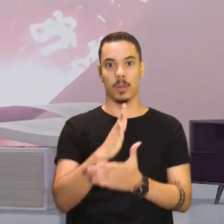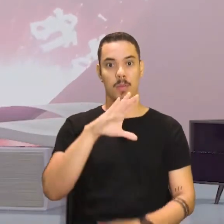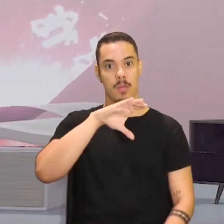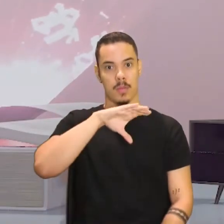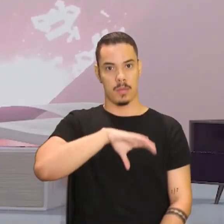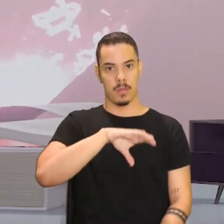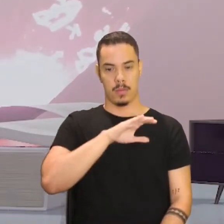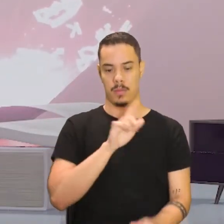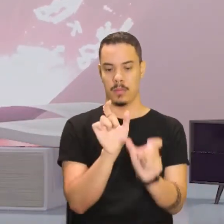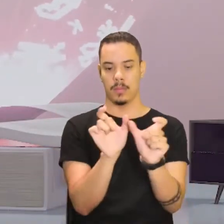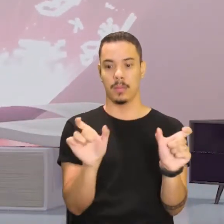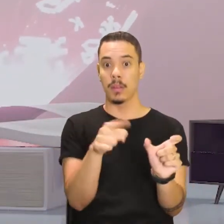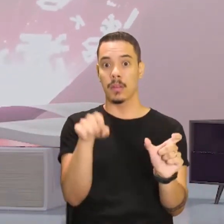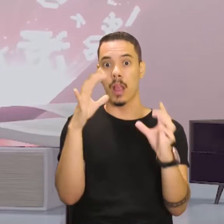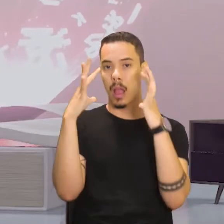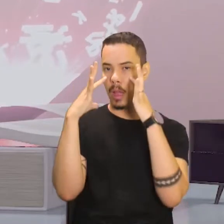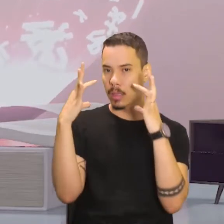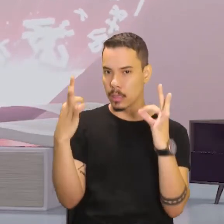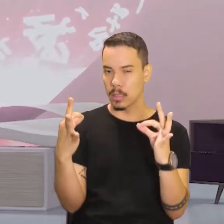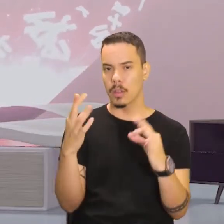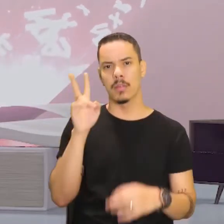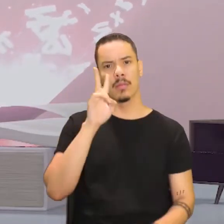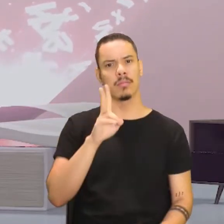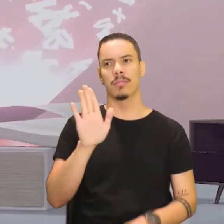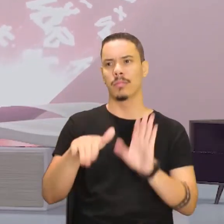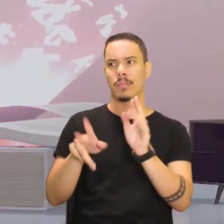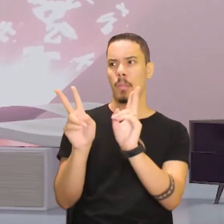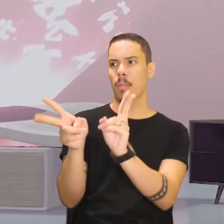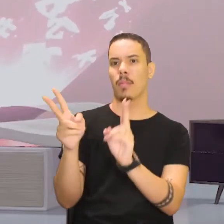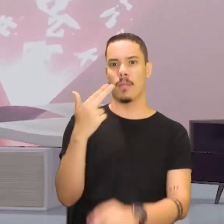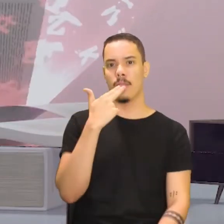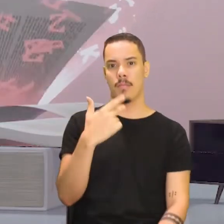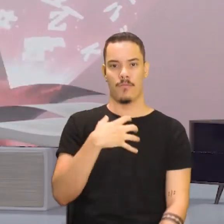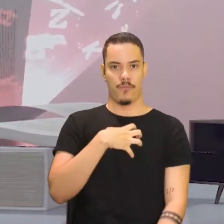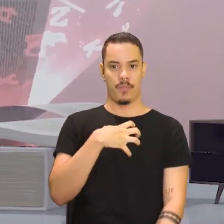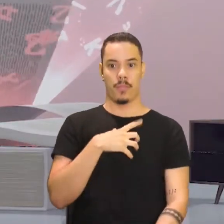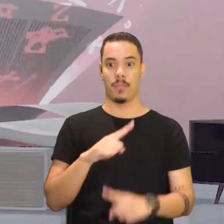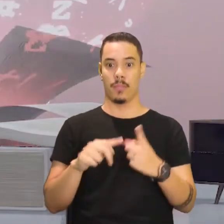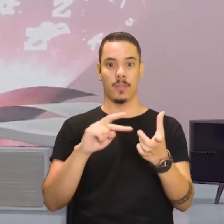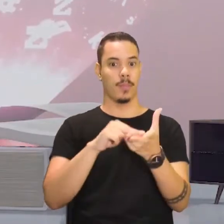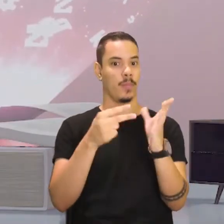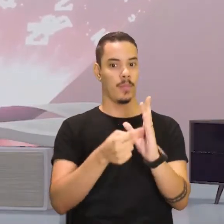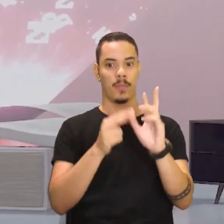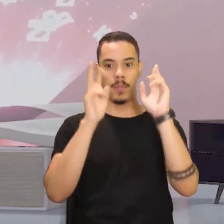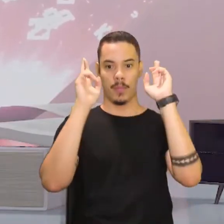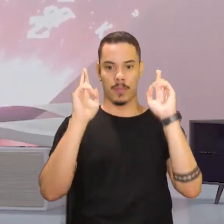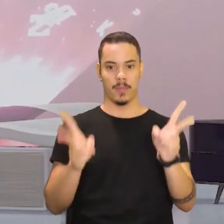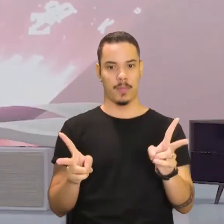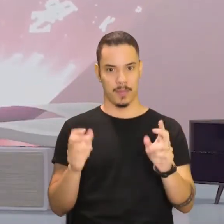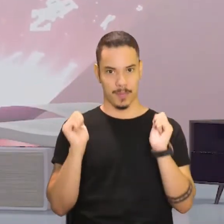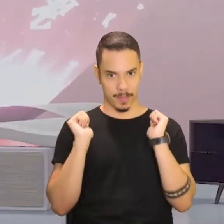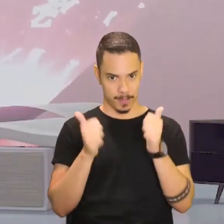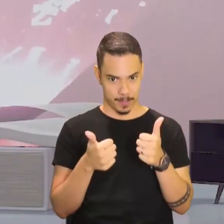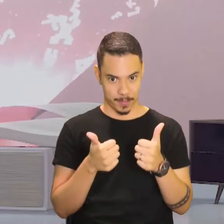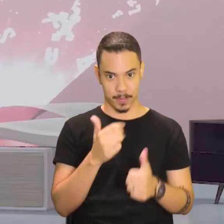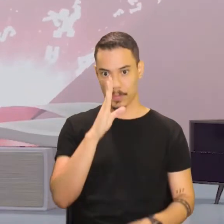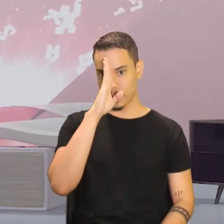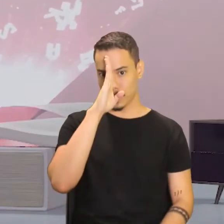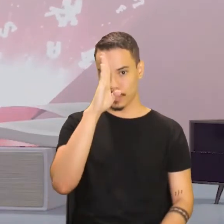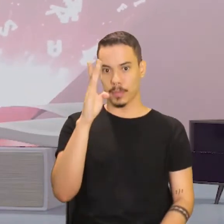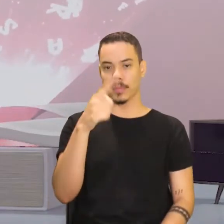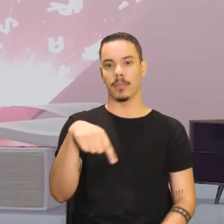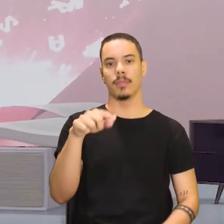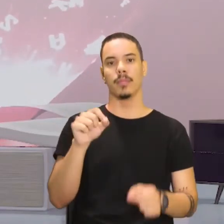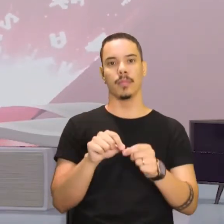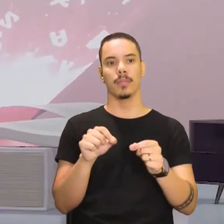vão prestar atenção para ver que às vezes é a mesma pronúncia, mas significado diferente, tá bom? Principalmente na hora que você